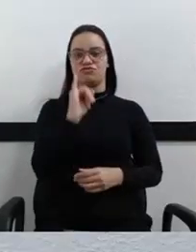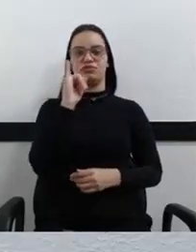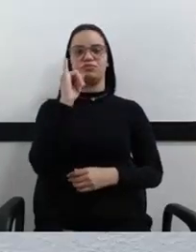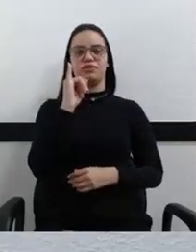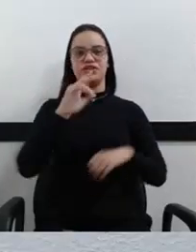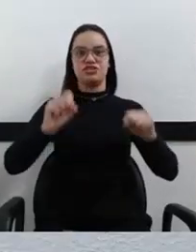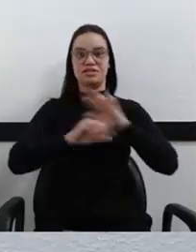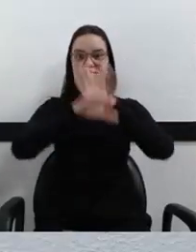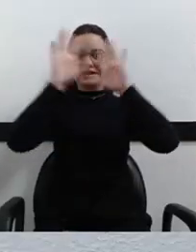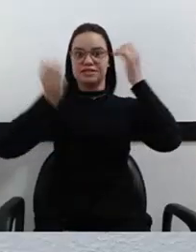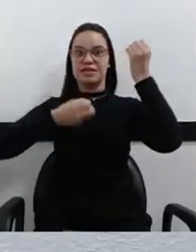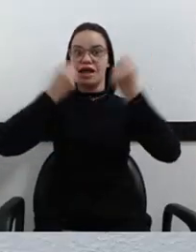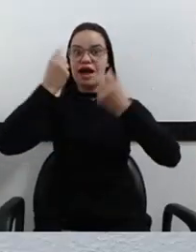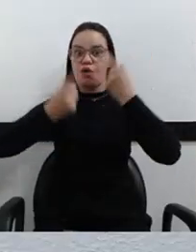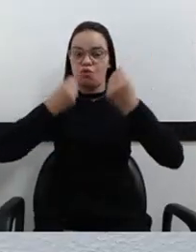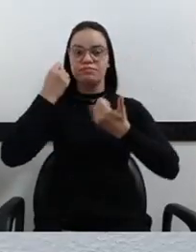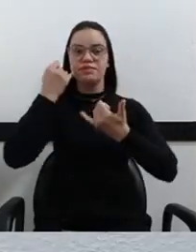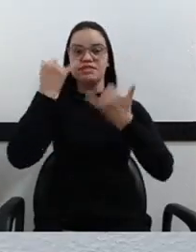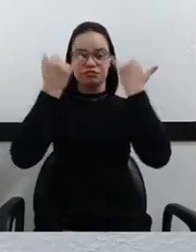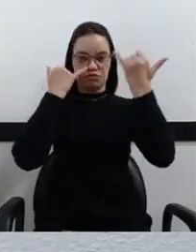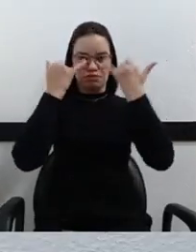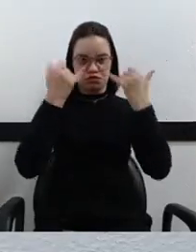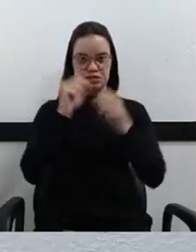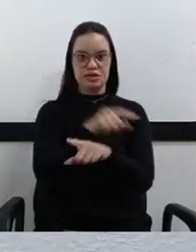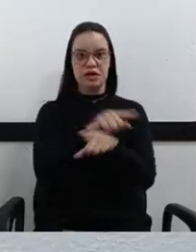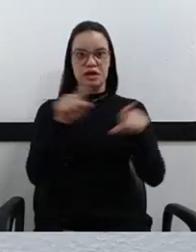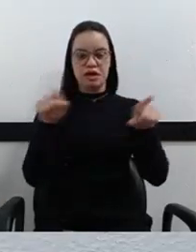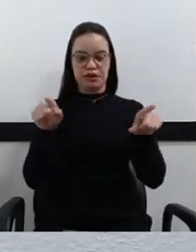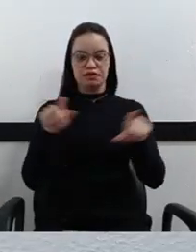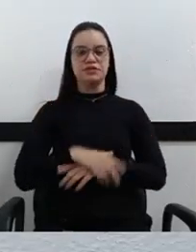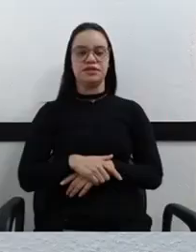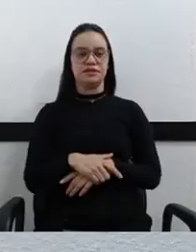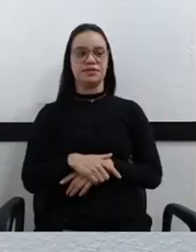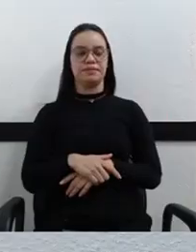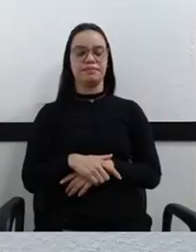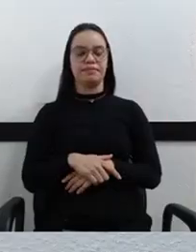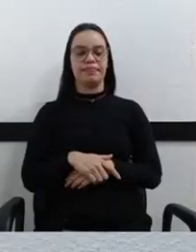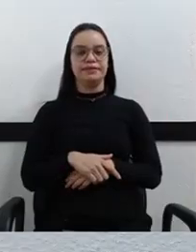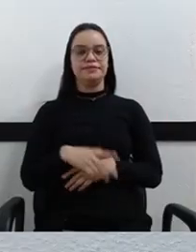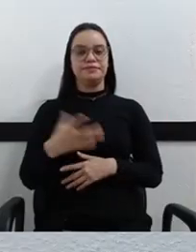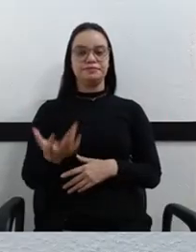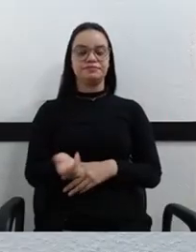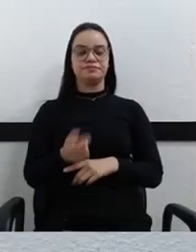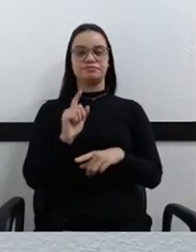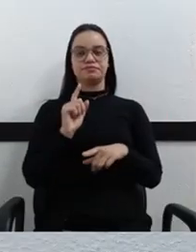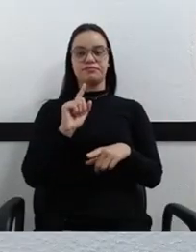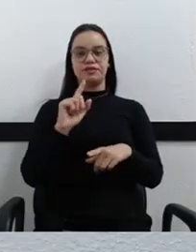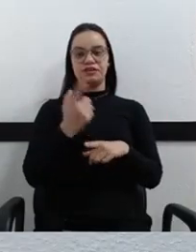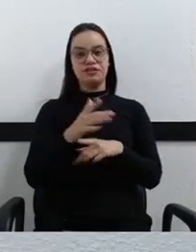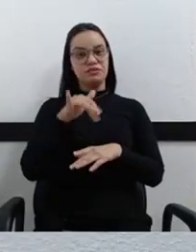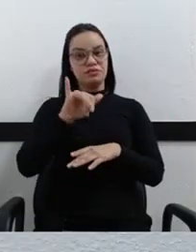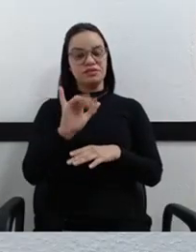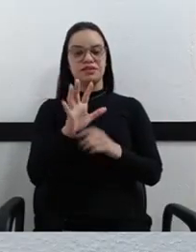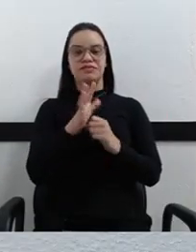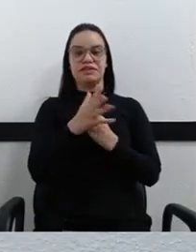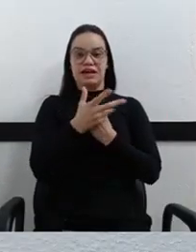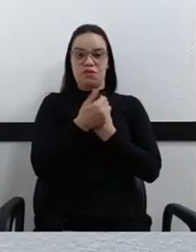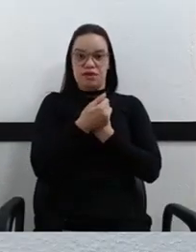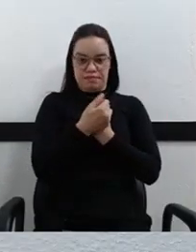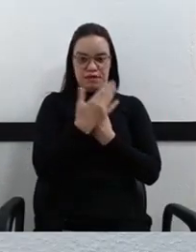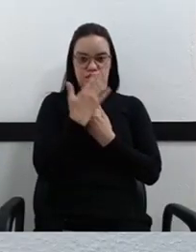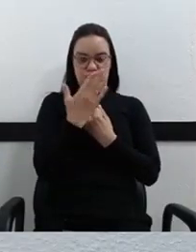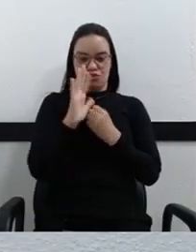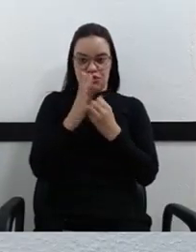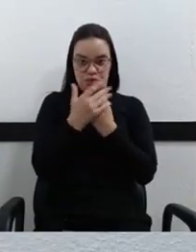fazer um esclarecimento para a carreira, que enquanto gestão, né, caso o pedido seja acolhido,